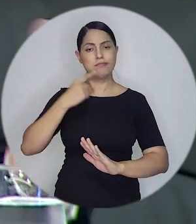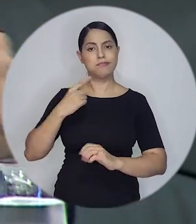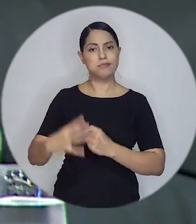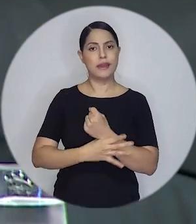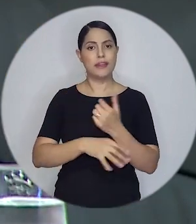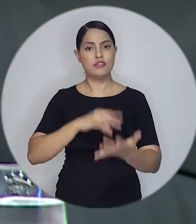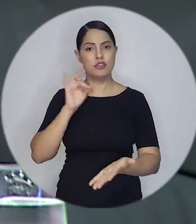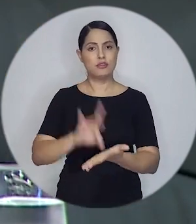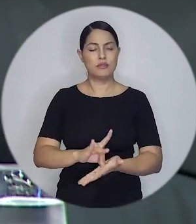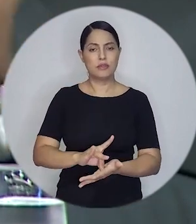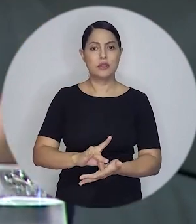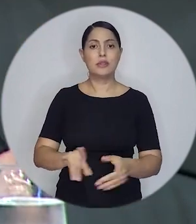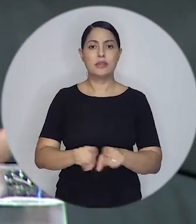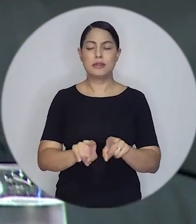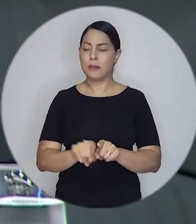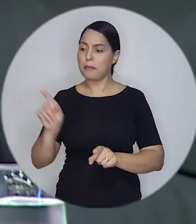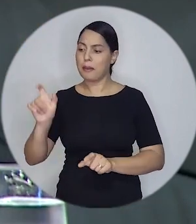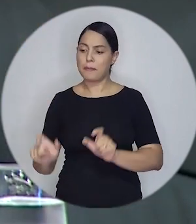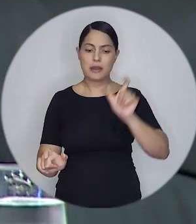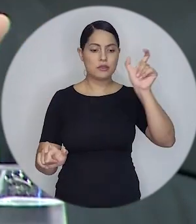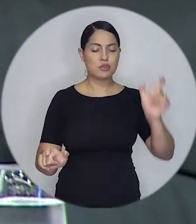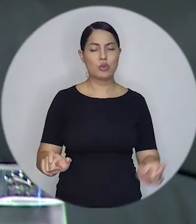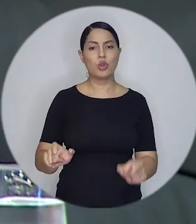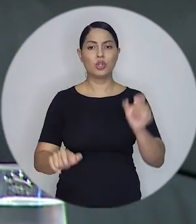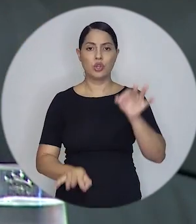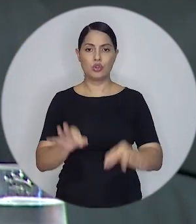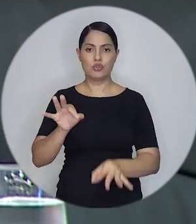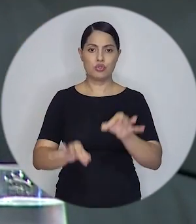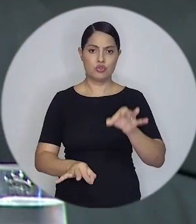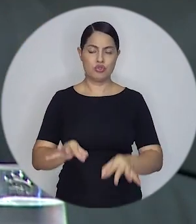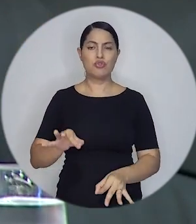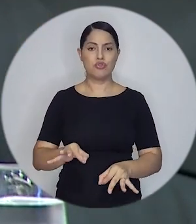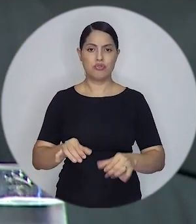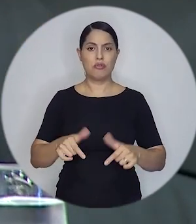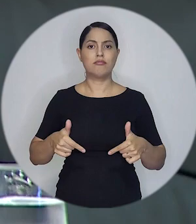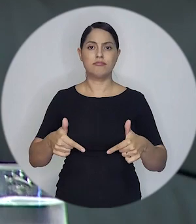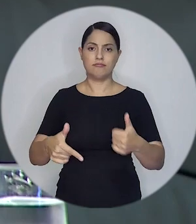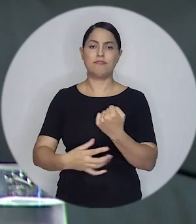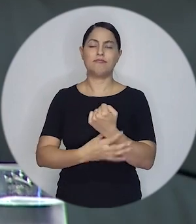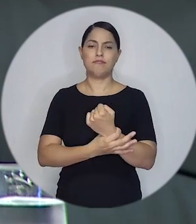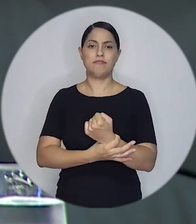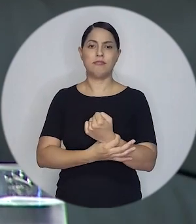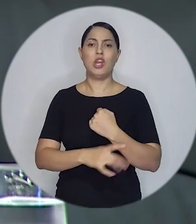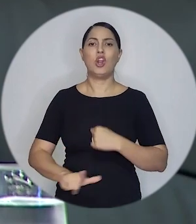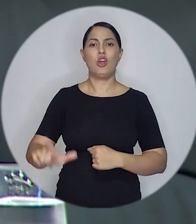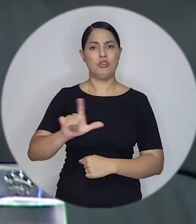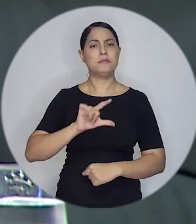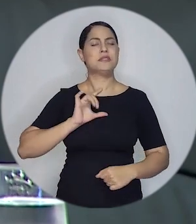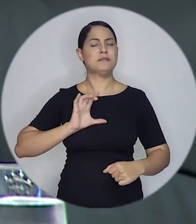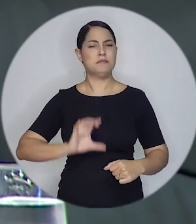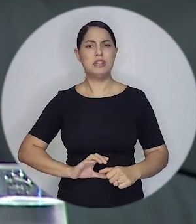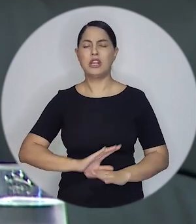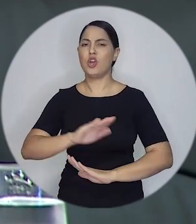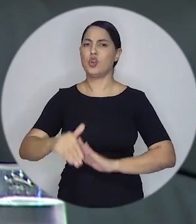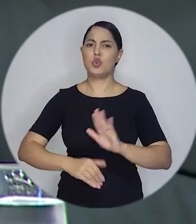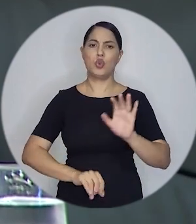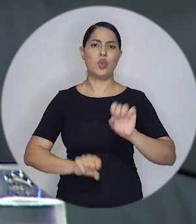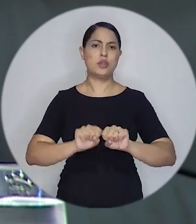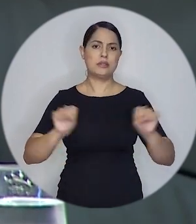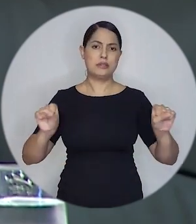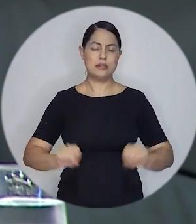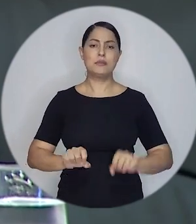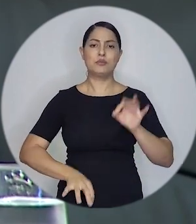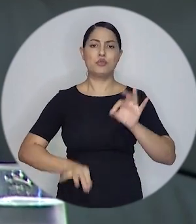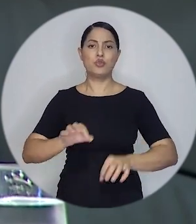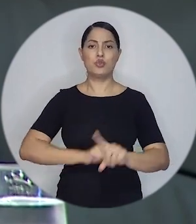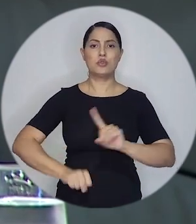nossas prerrogativas, à dignidade das partes que estão envolvidas no sistema de justiça e, certamente, civilidade ao todo o nosso sistema de